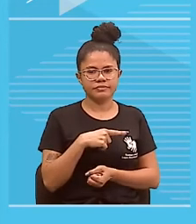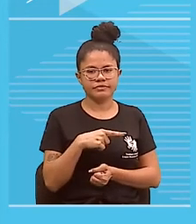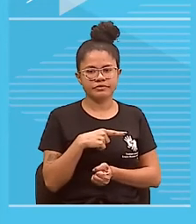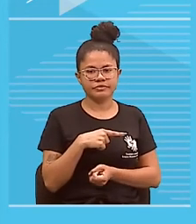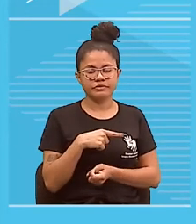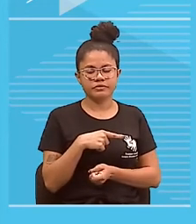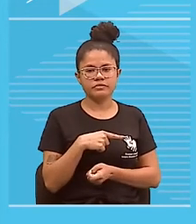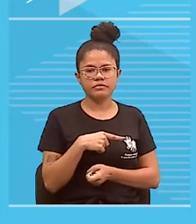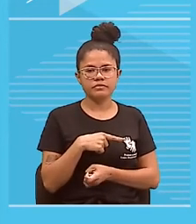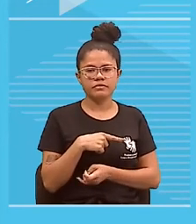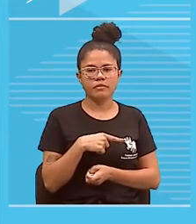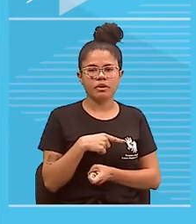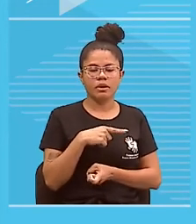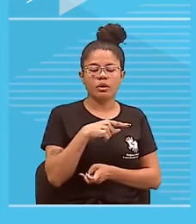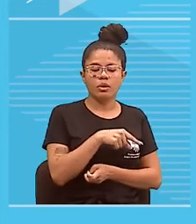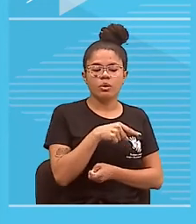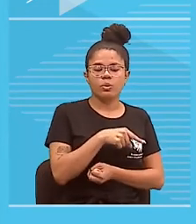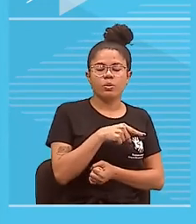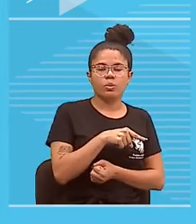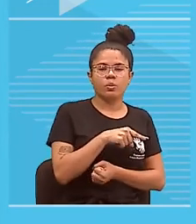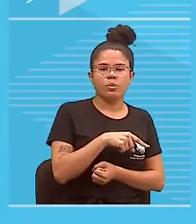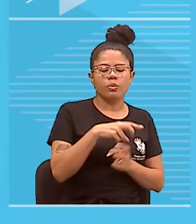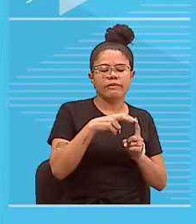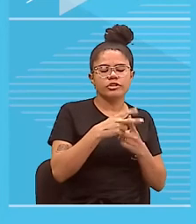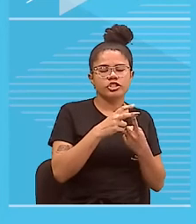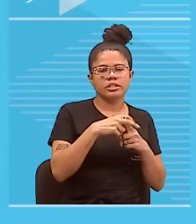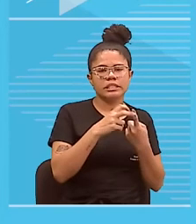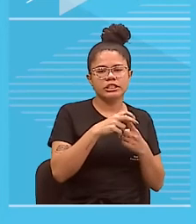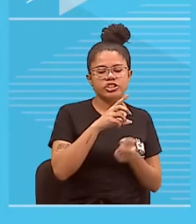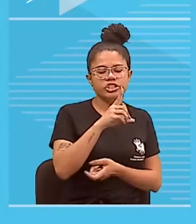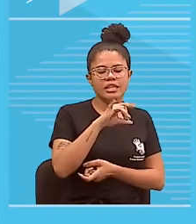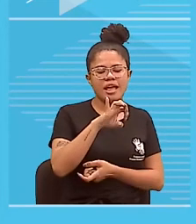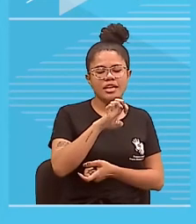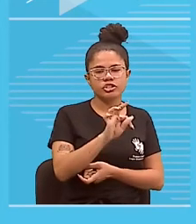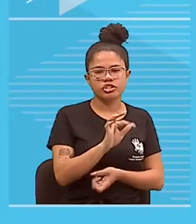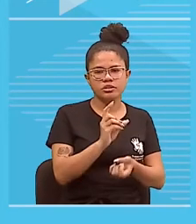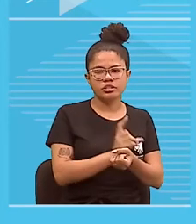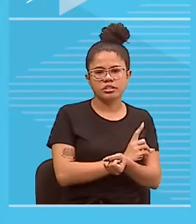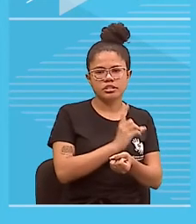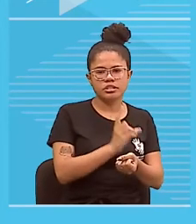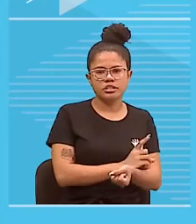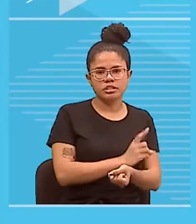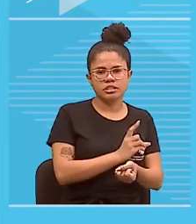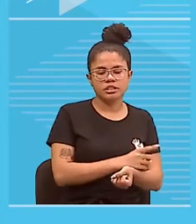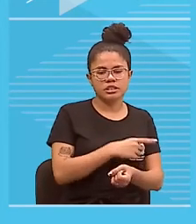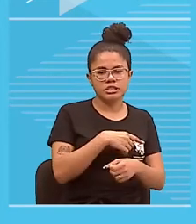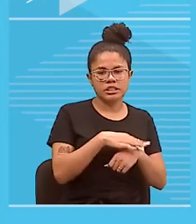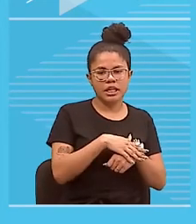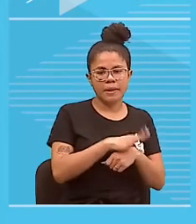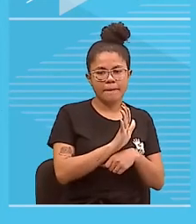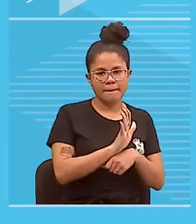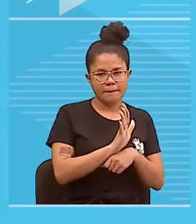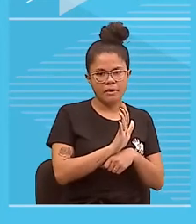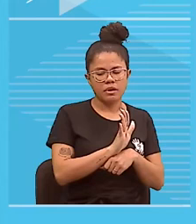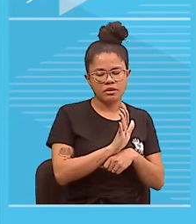e para tentar solucionar o paladar de quem vai tomar coca-cola